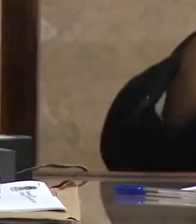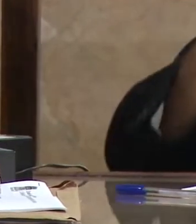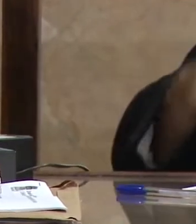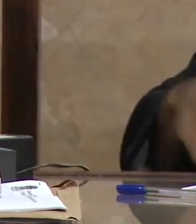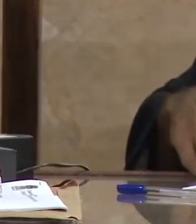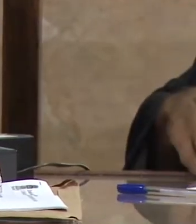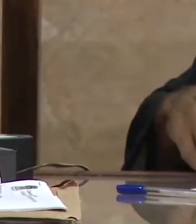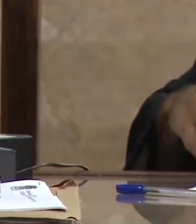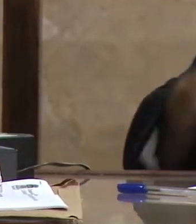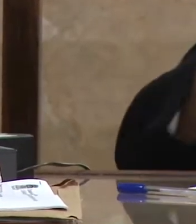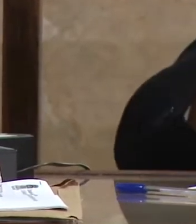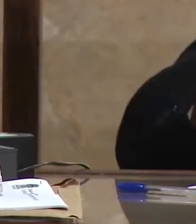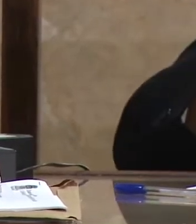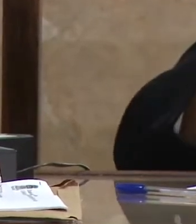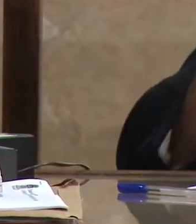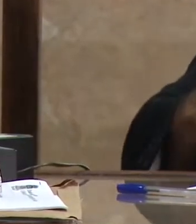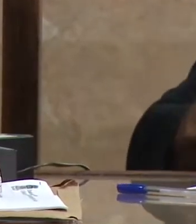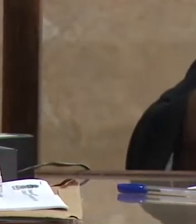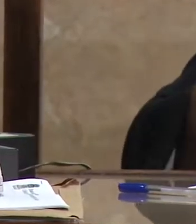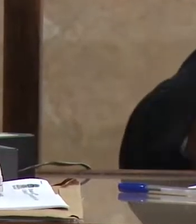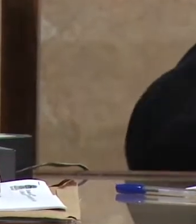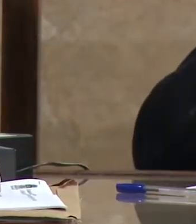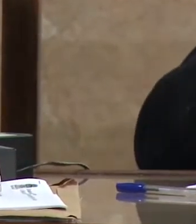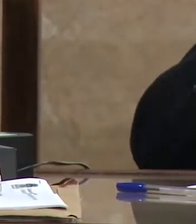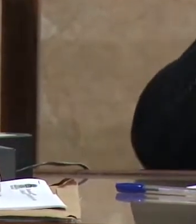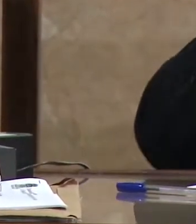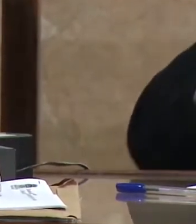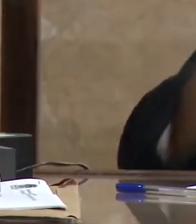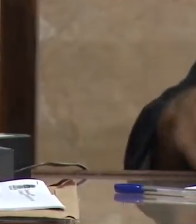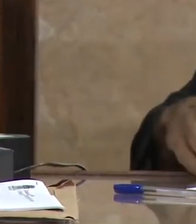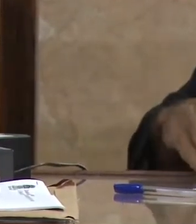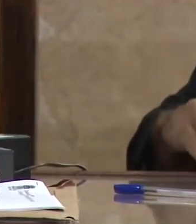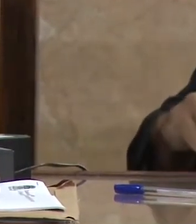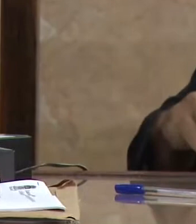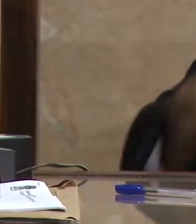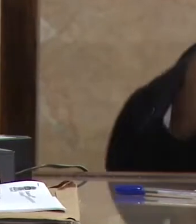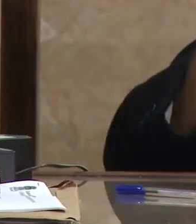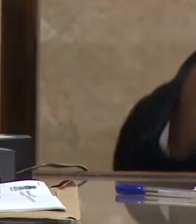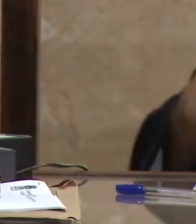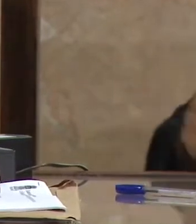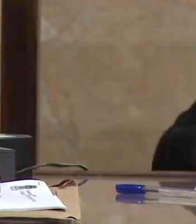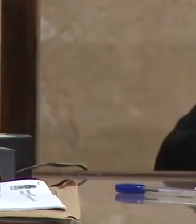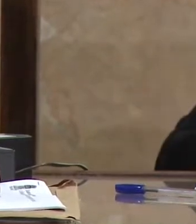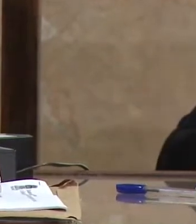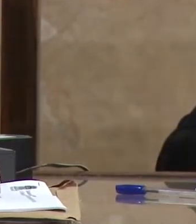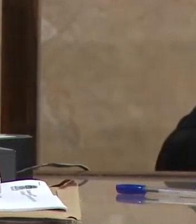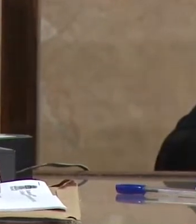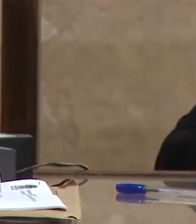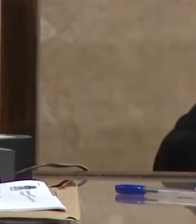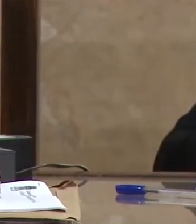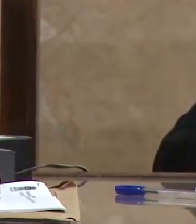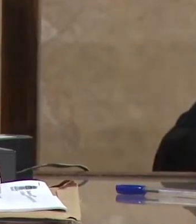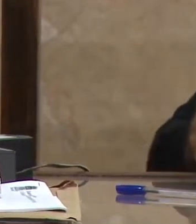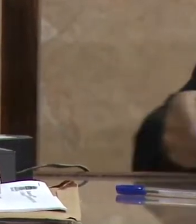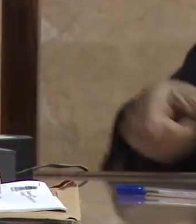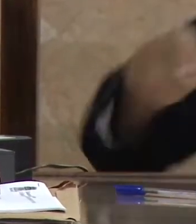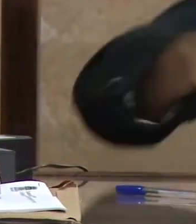seja construída um centro de reabilitação e fisioterapia no bairro do Paraná, no primeiro distrito desse